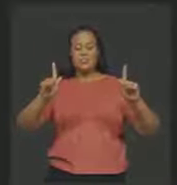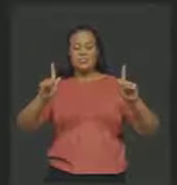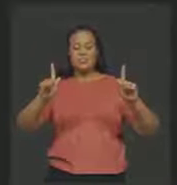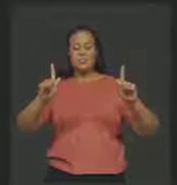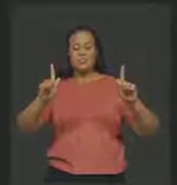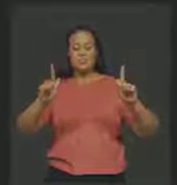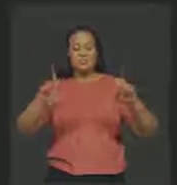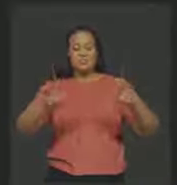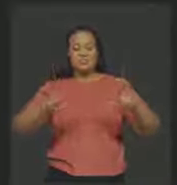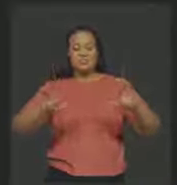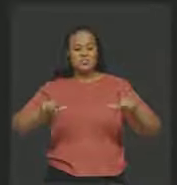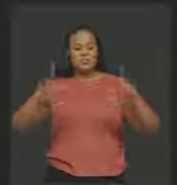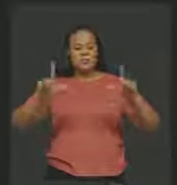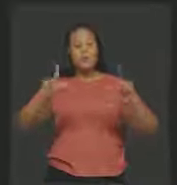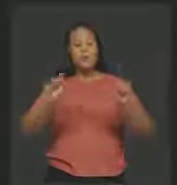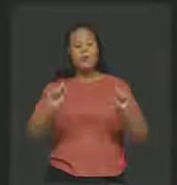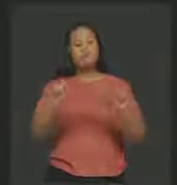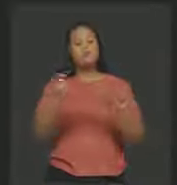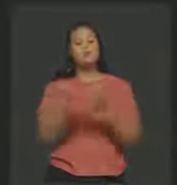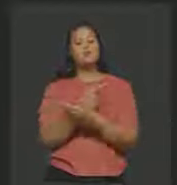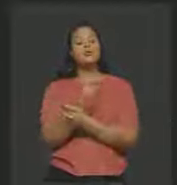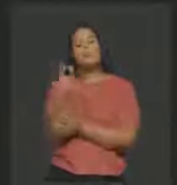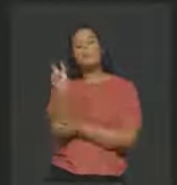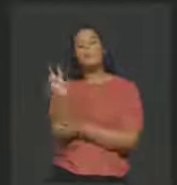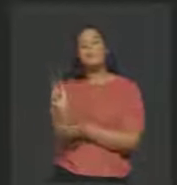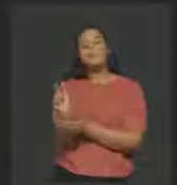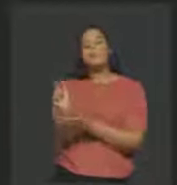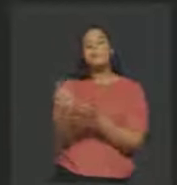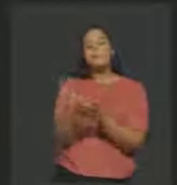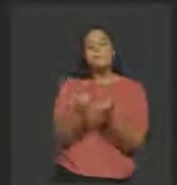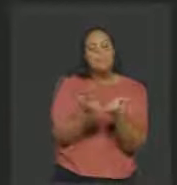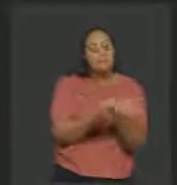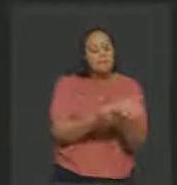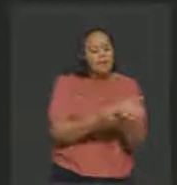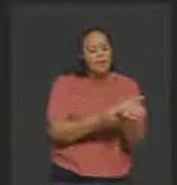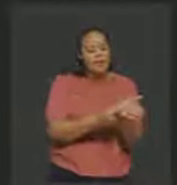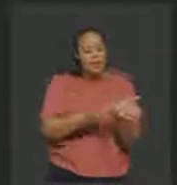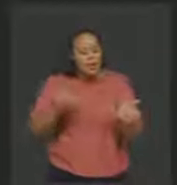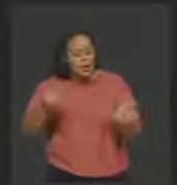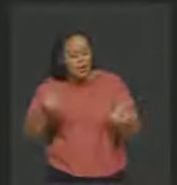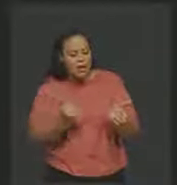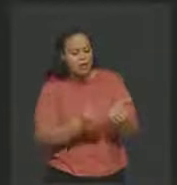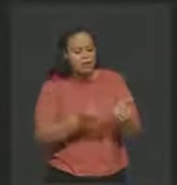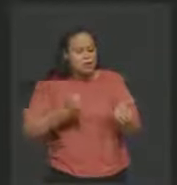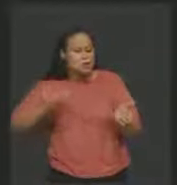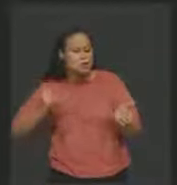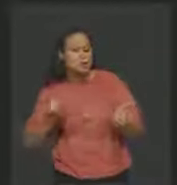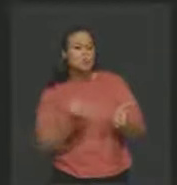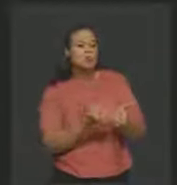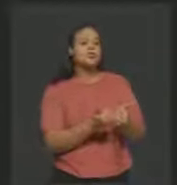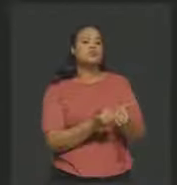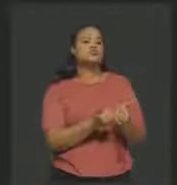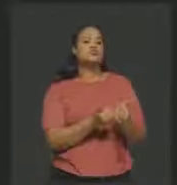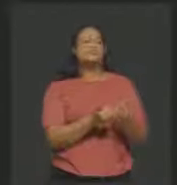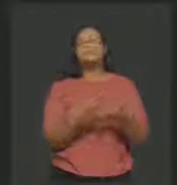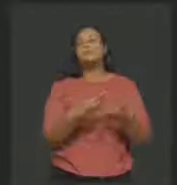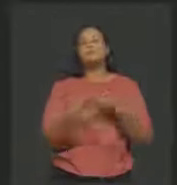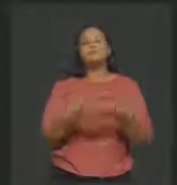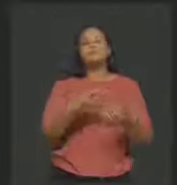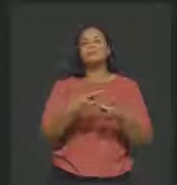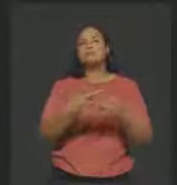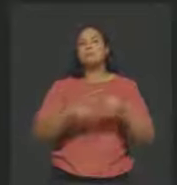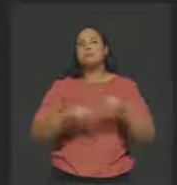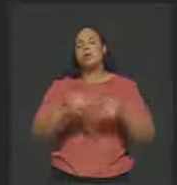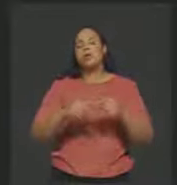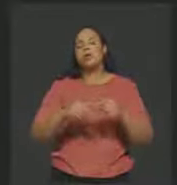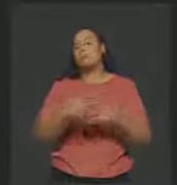ser uma pilha, né? A pilha pode ser a fonte de energia para o funcionamento de um determinado aparelho, então ela é um